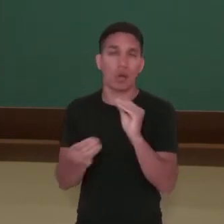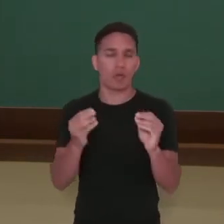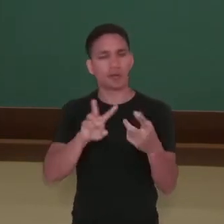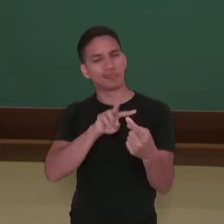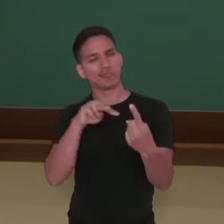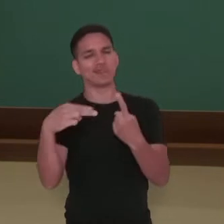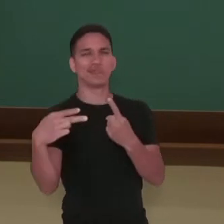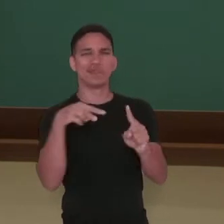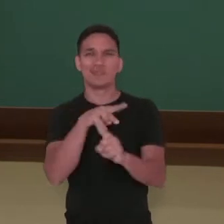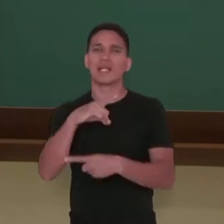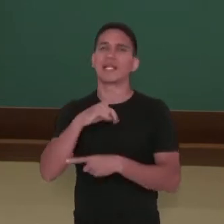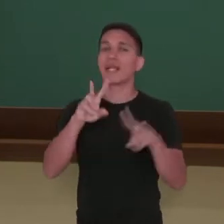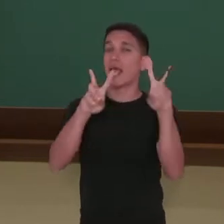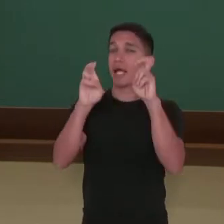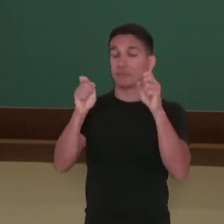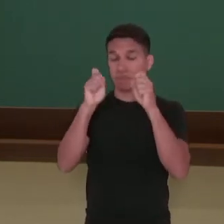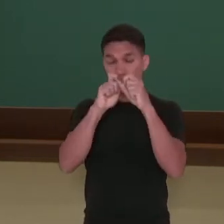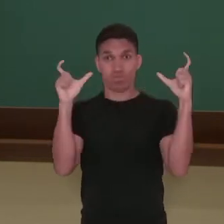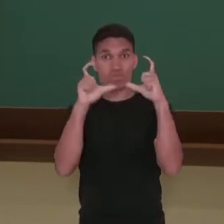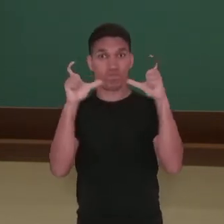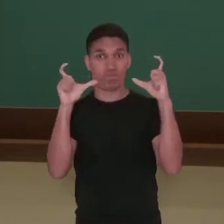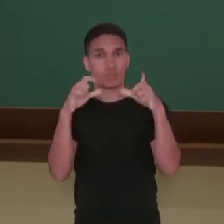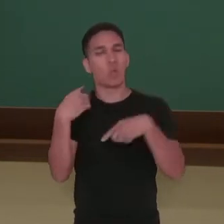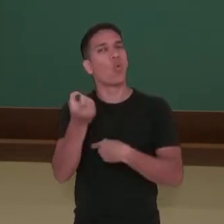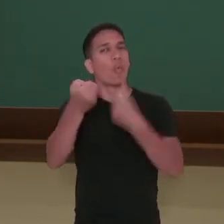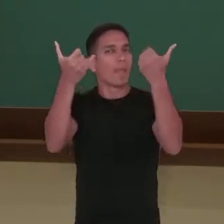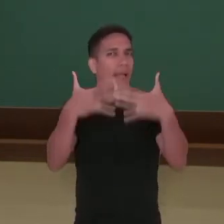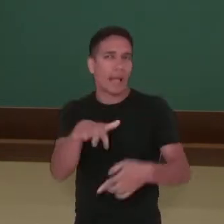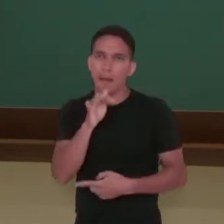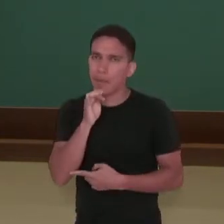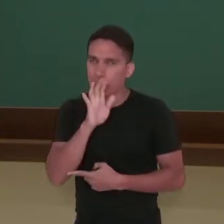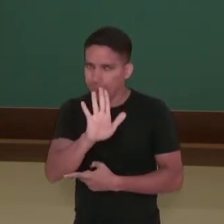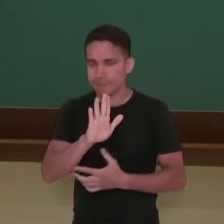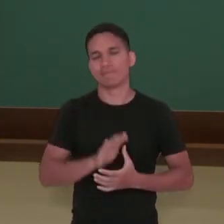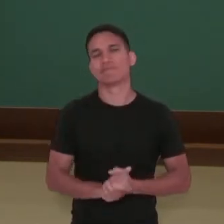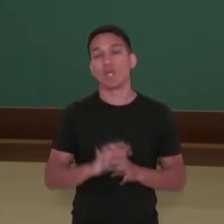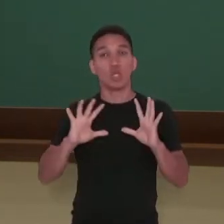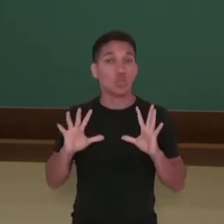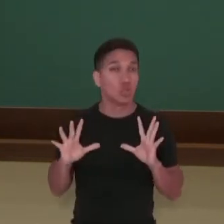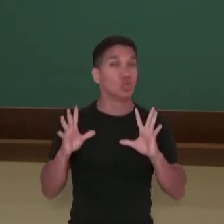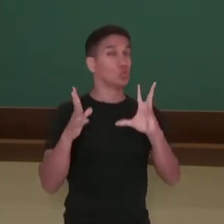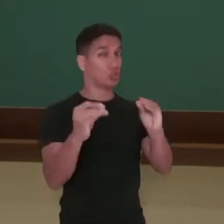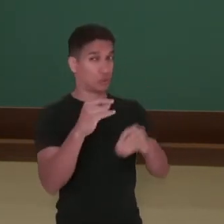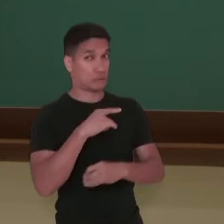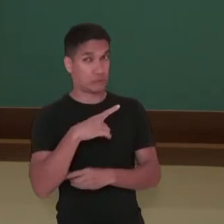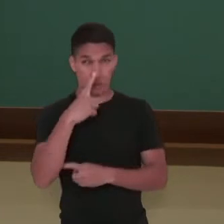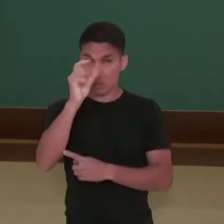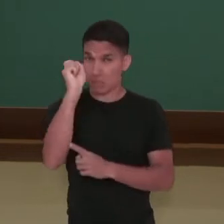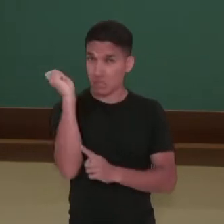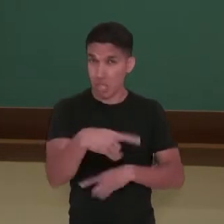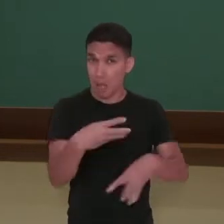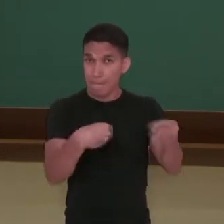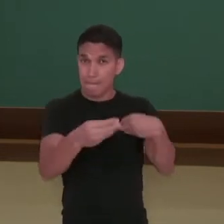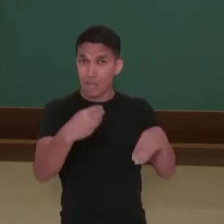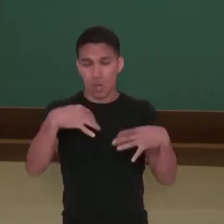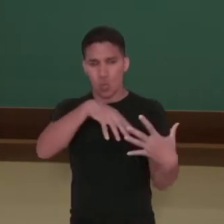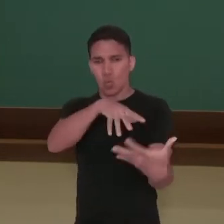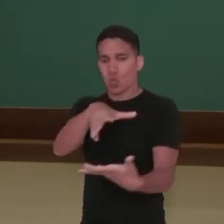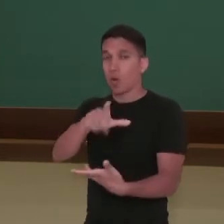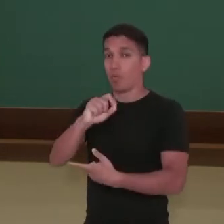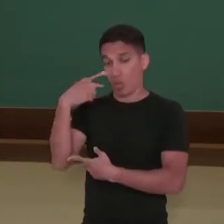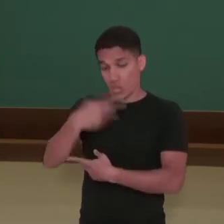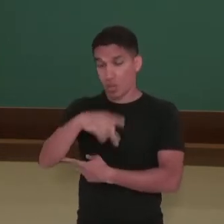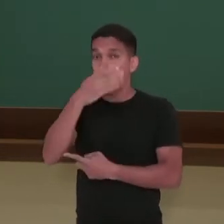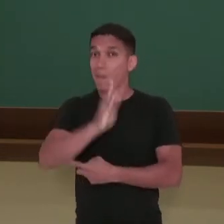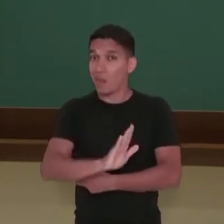algumas temáticas que saltam aos olhos. Podemos dizer, por exemplo, que de todo o lixo plástico produzido em termos mundiais, nós temos